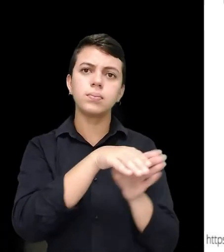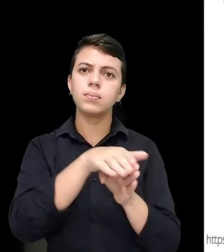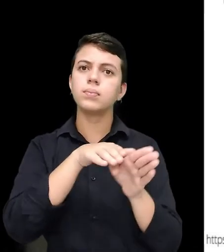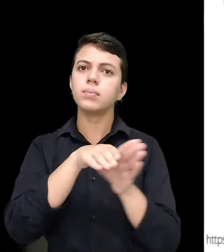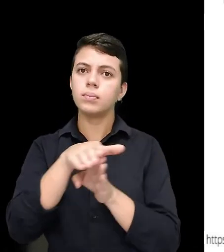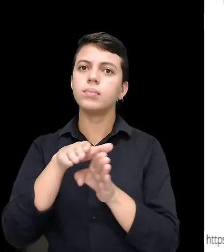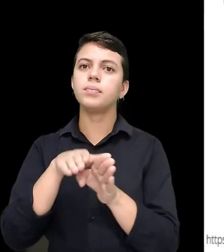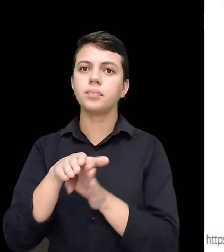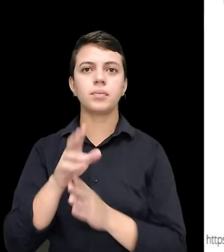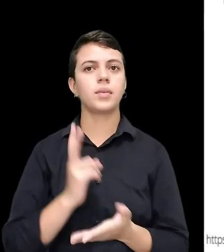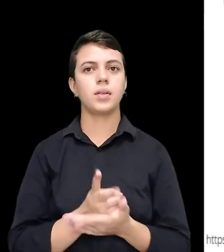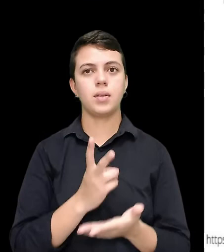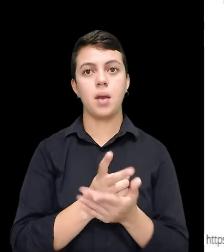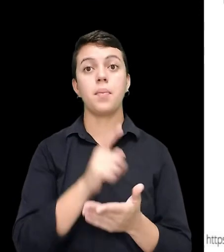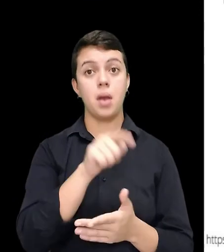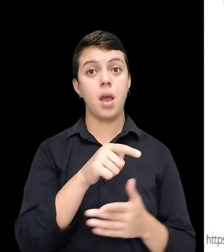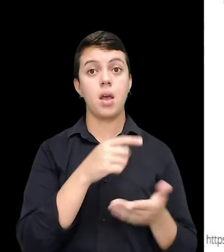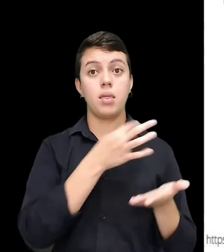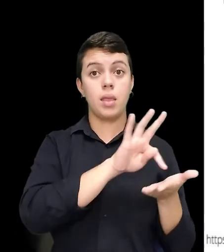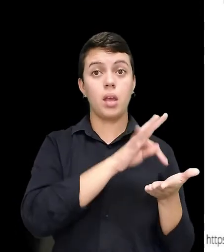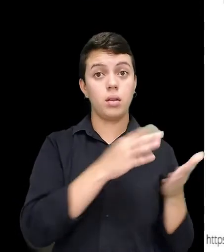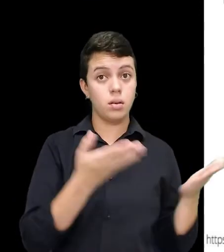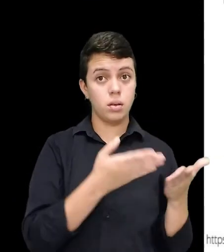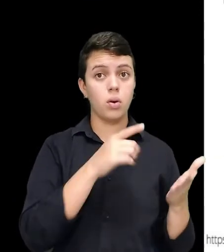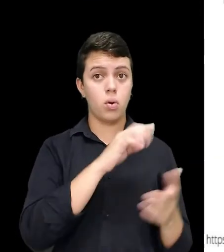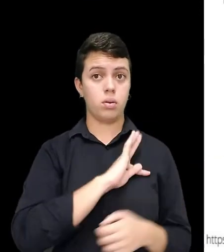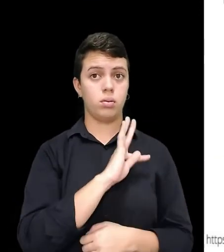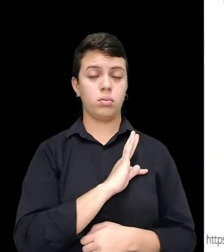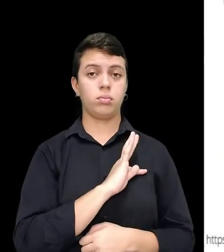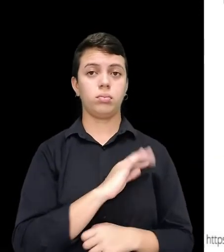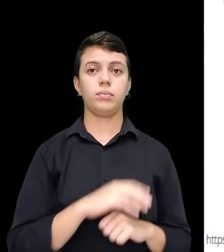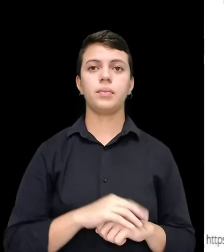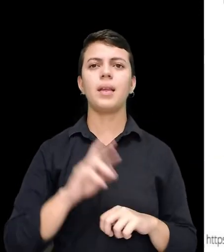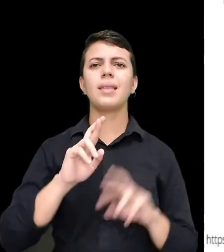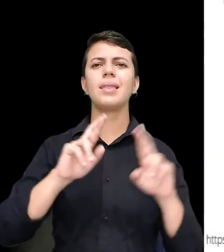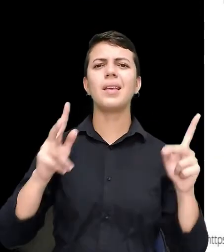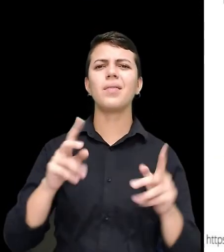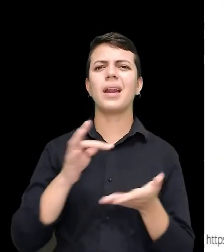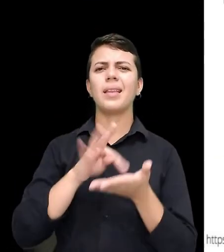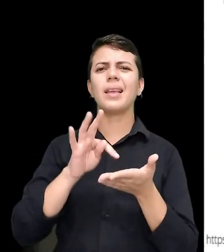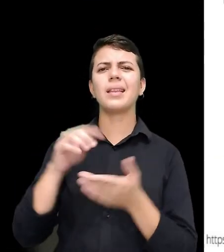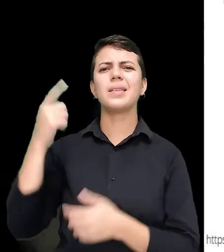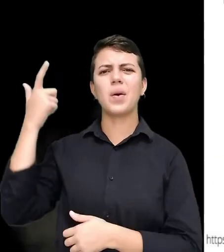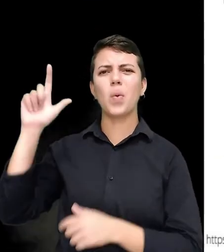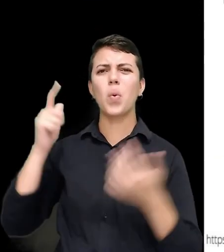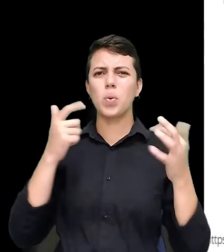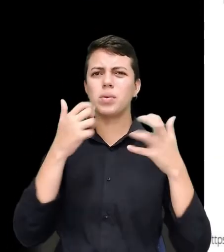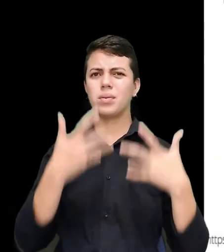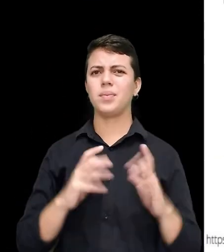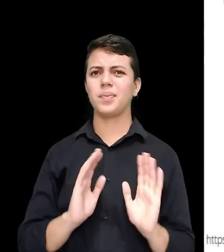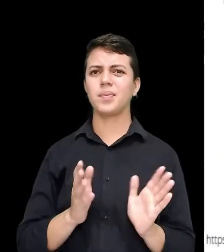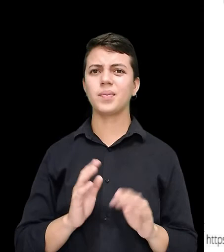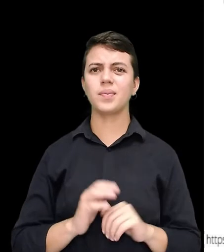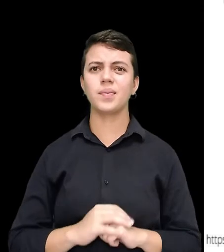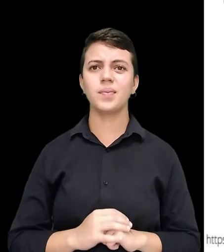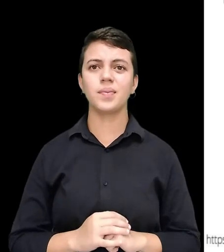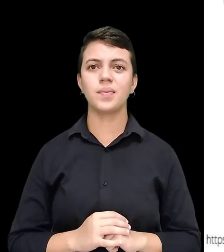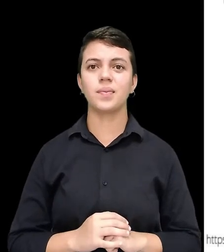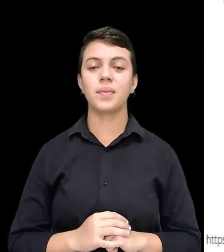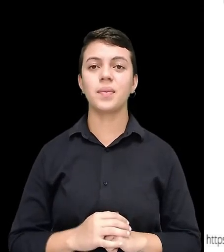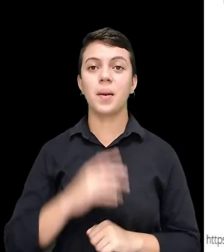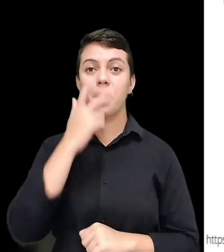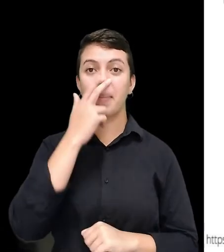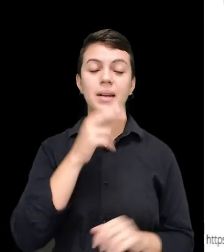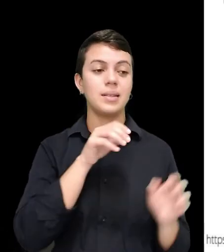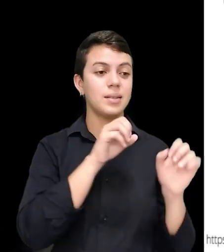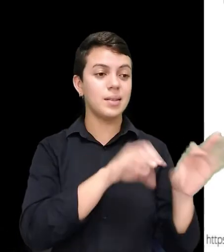instrumental nessa tendência, né? Por quê? Porque há uma racionalização do